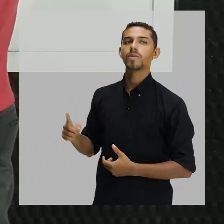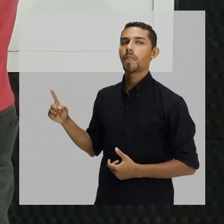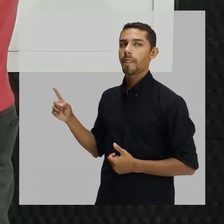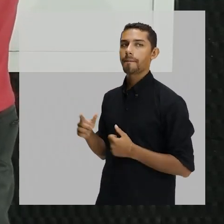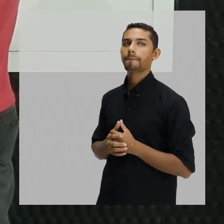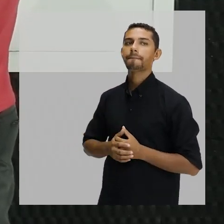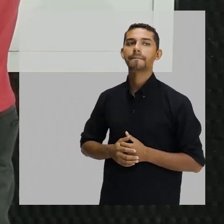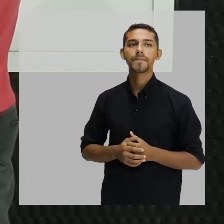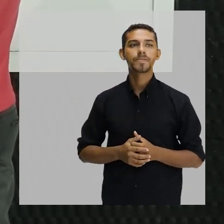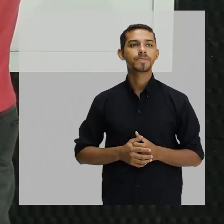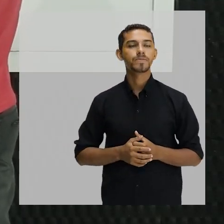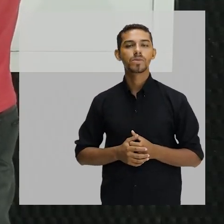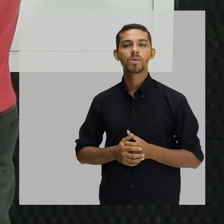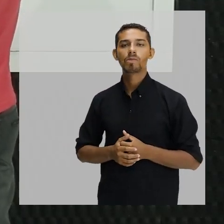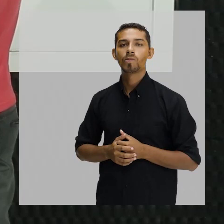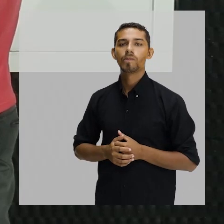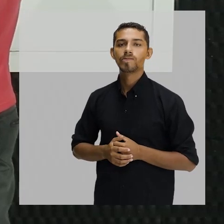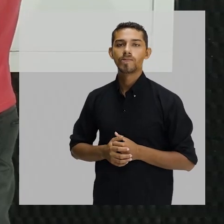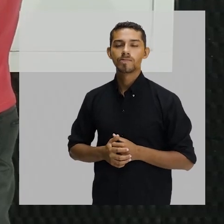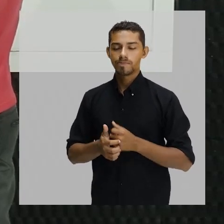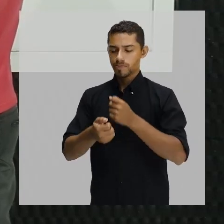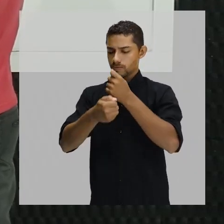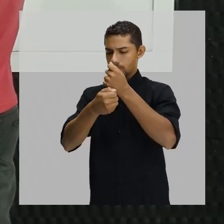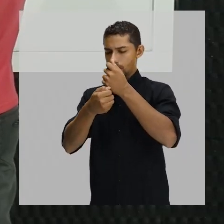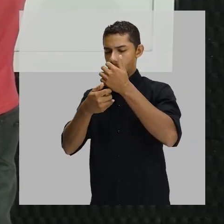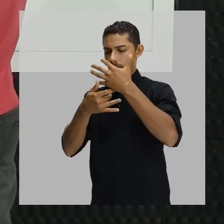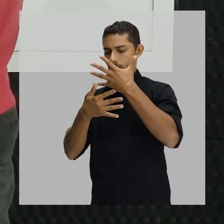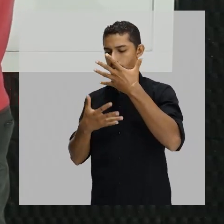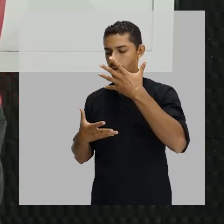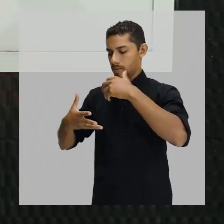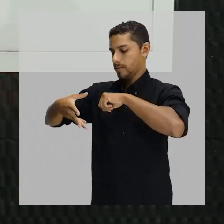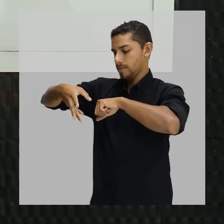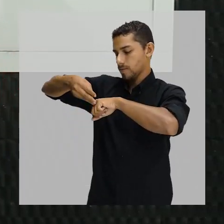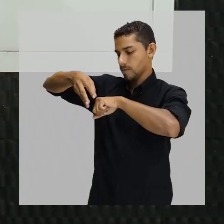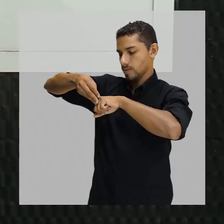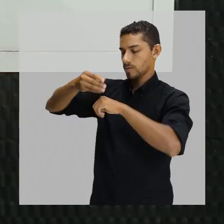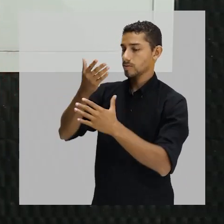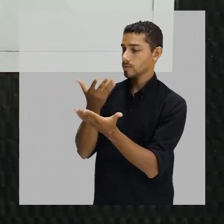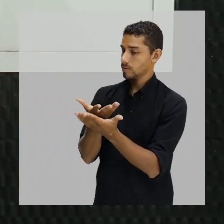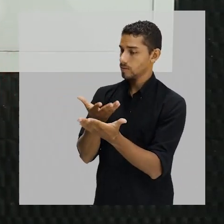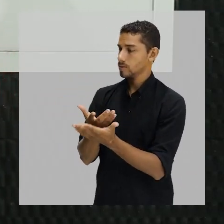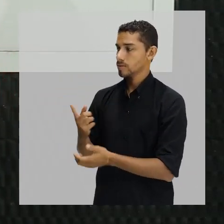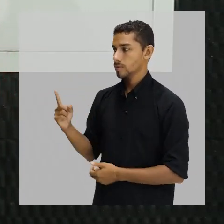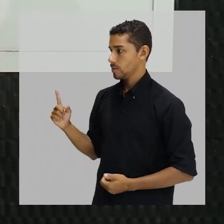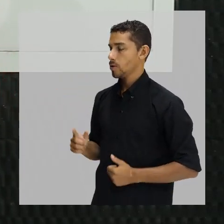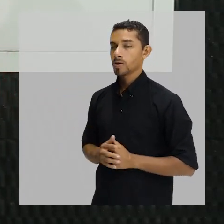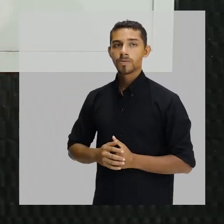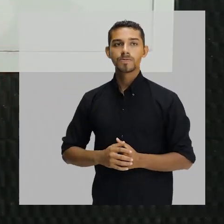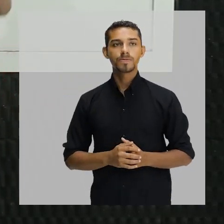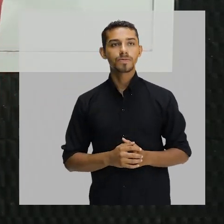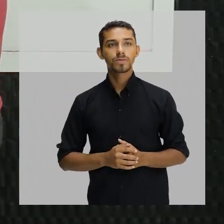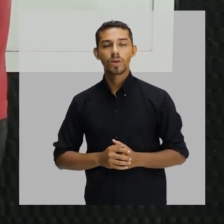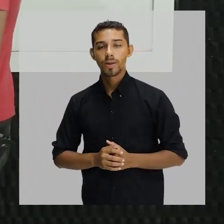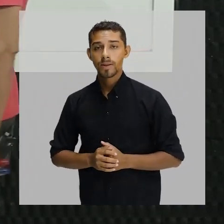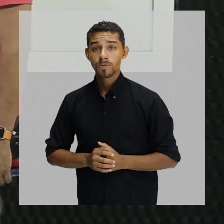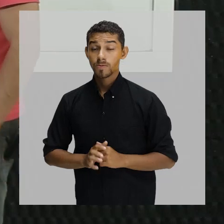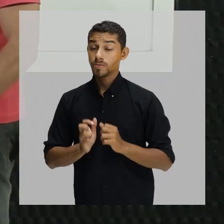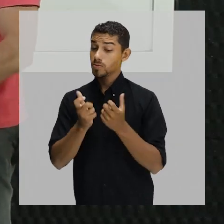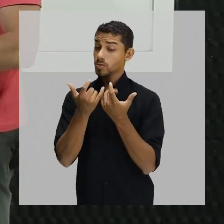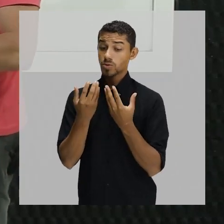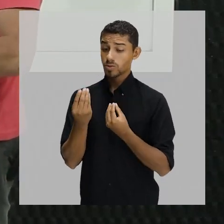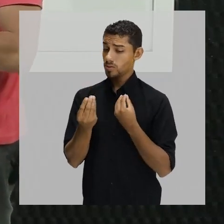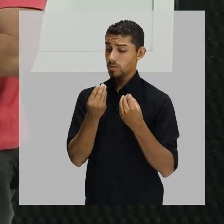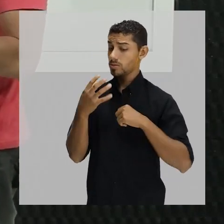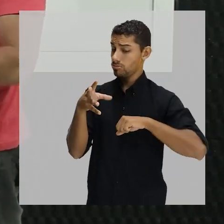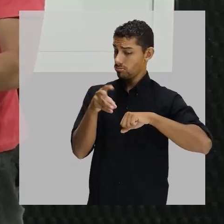ó. Quando nós vamos classificar o estudo do conhecimento, só para você ver como a epistemologia ela